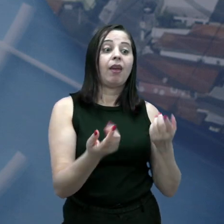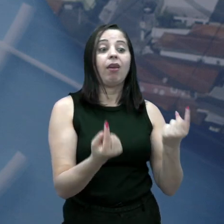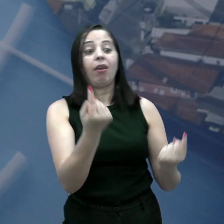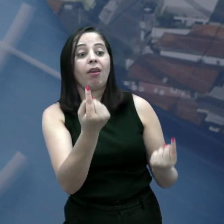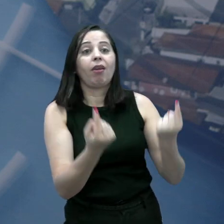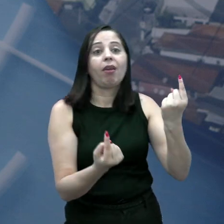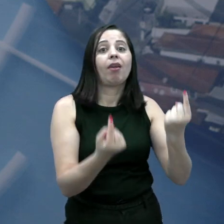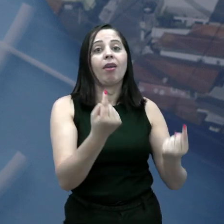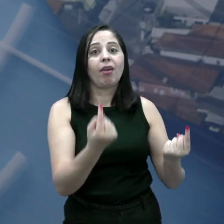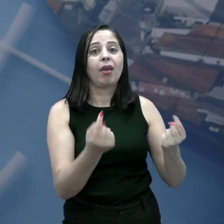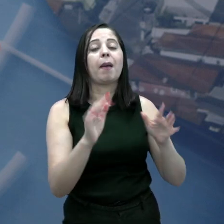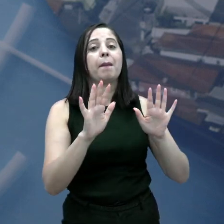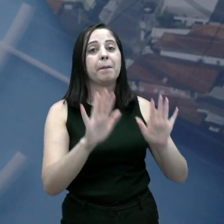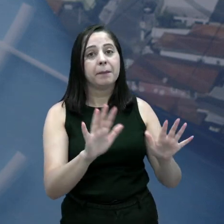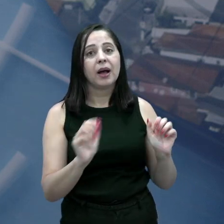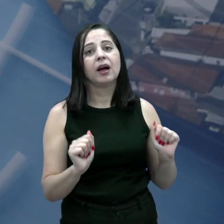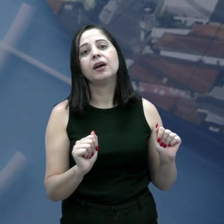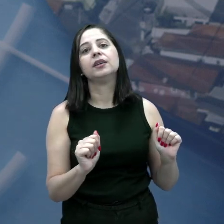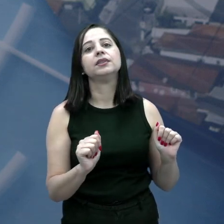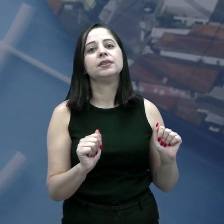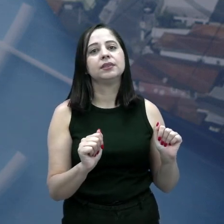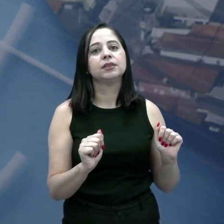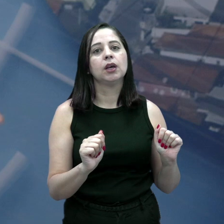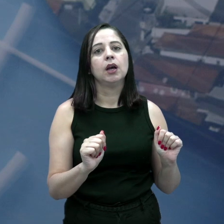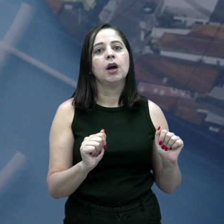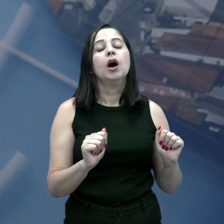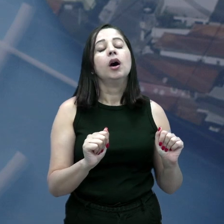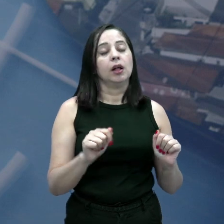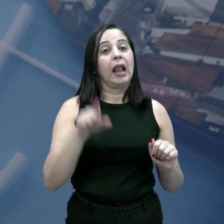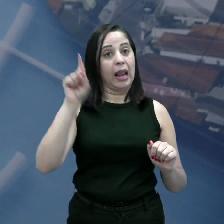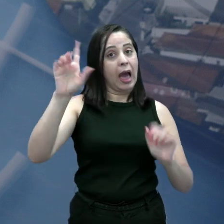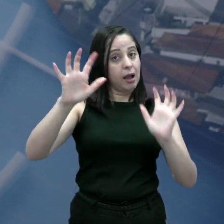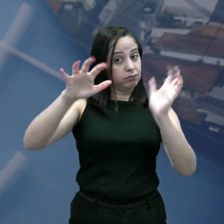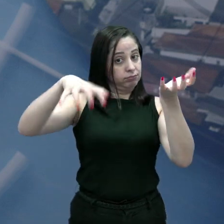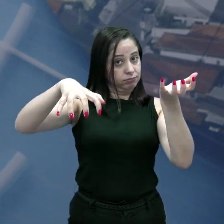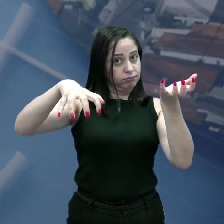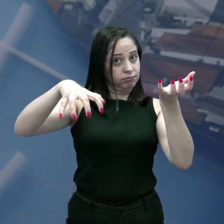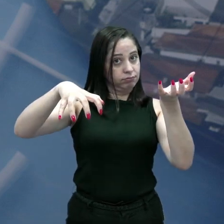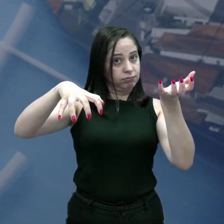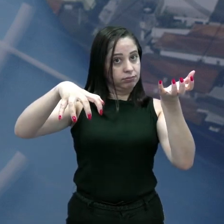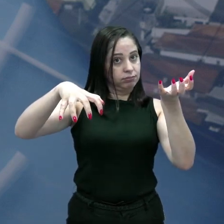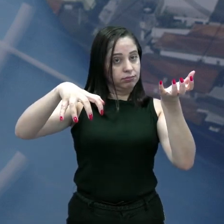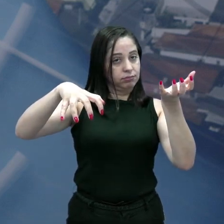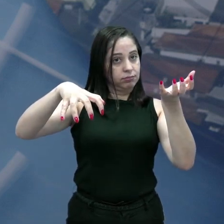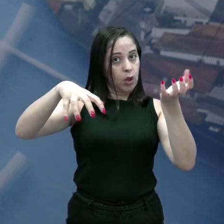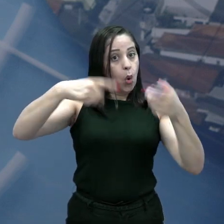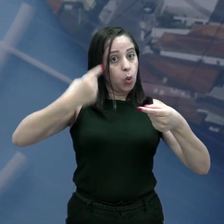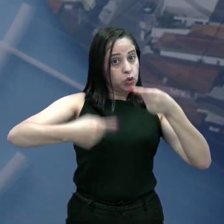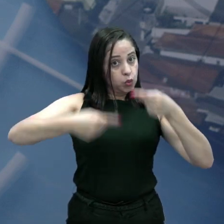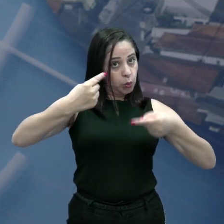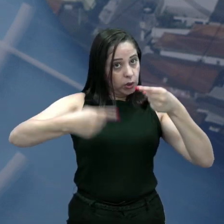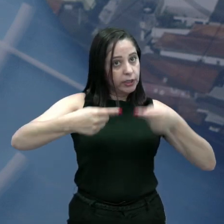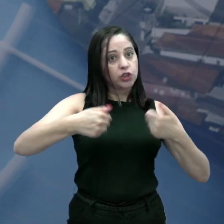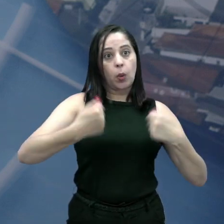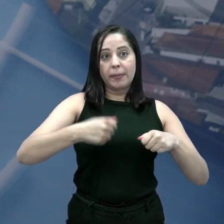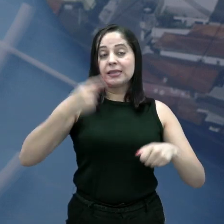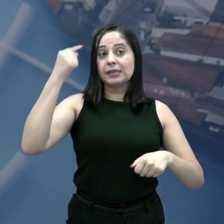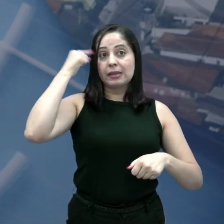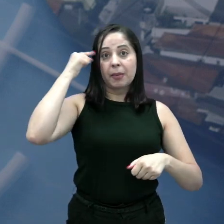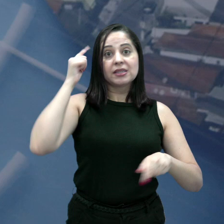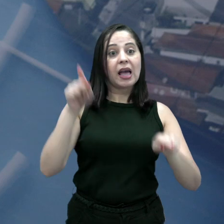né, seja lá em cima os políticos eles pensem no bem de todos e que a população também se aproprie desses assuntos,